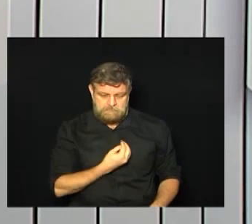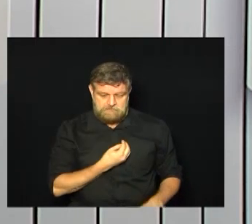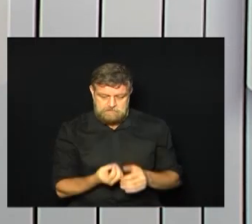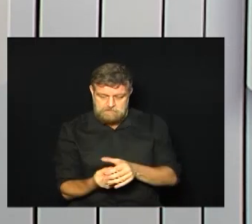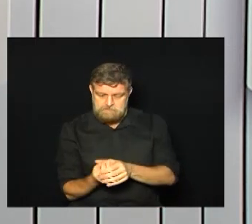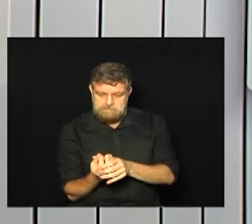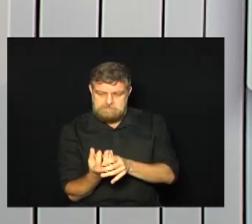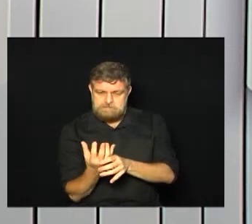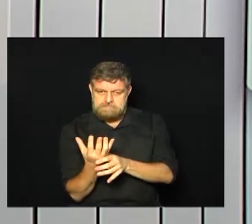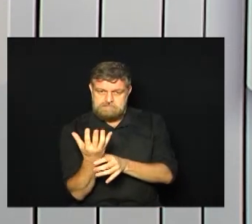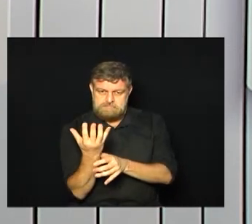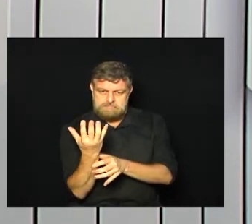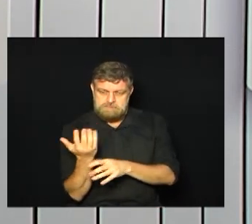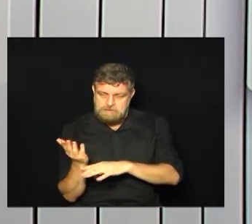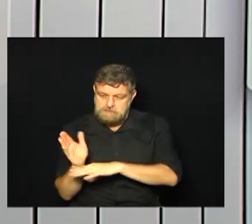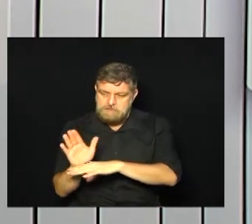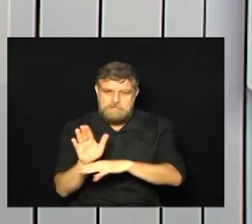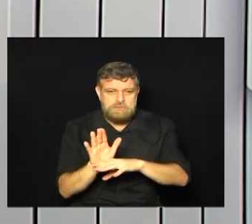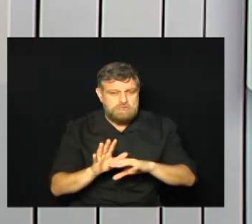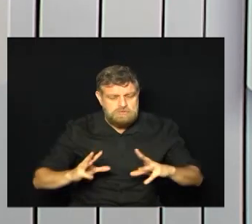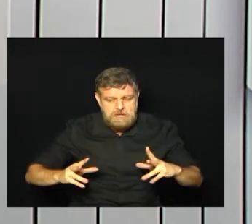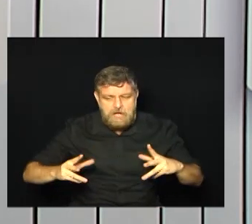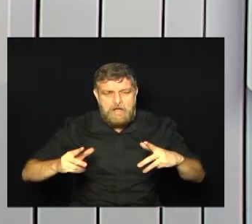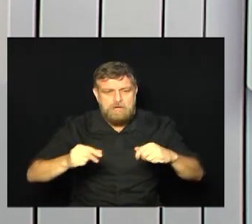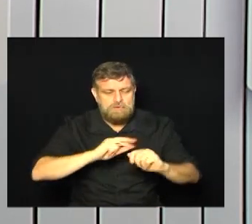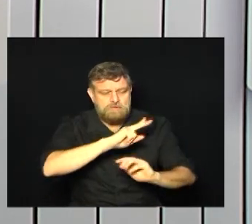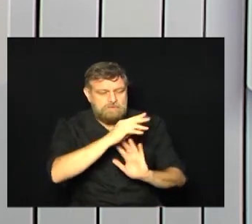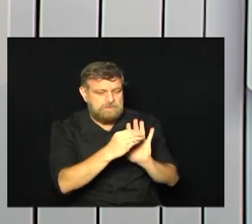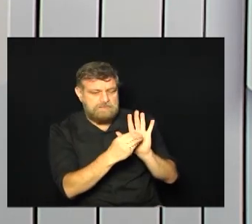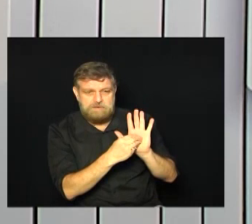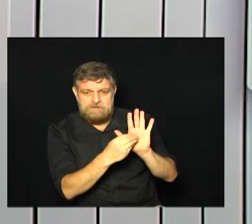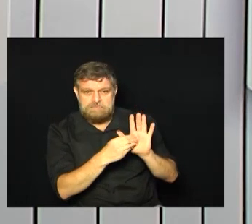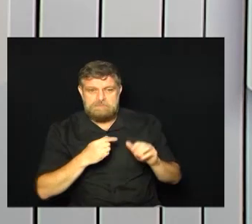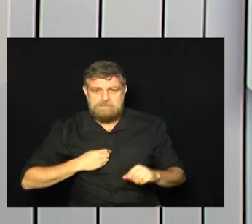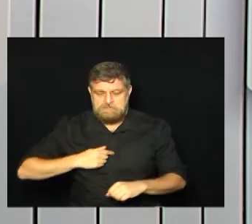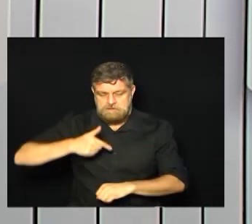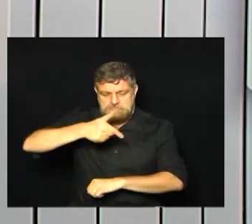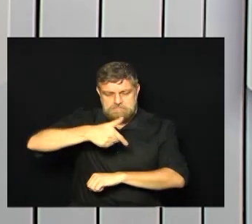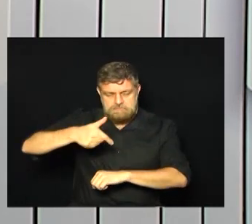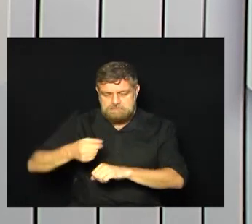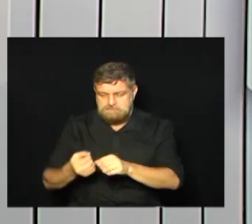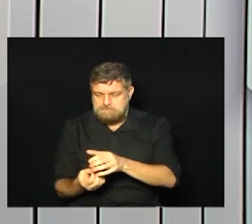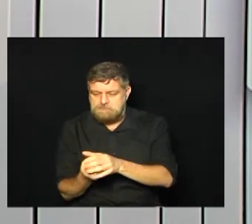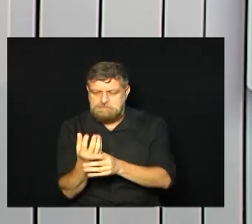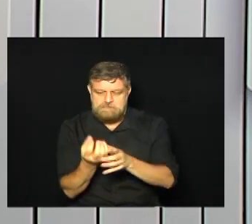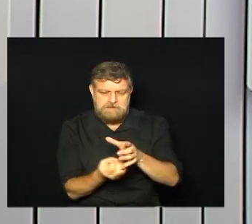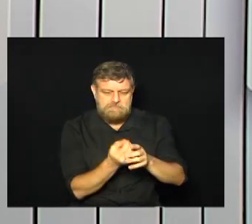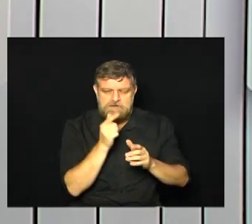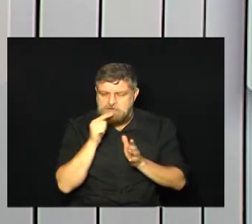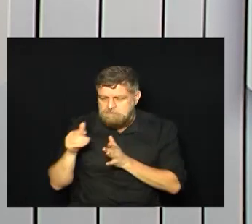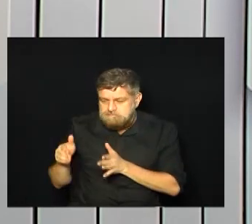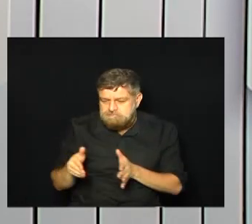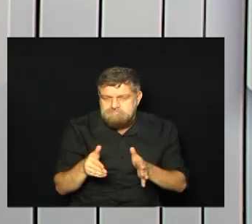Traz benefícios a todos os seres, ao meio ambiente, rega as plantações, abastece as